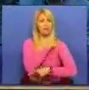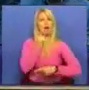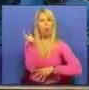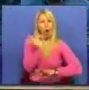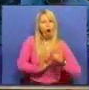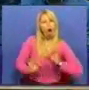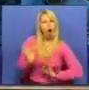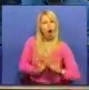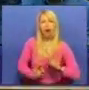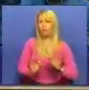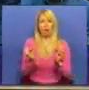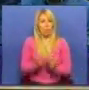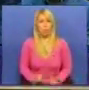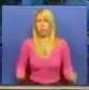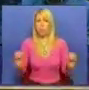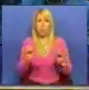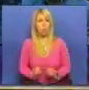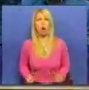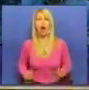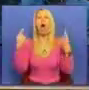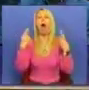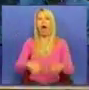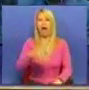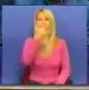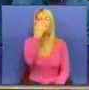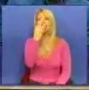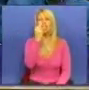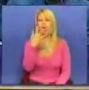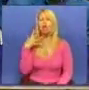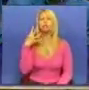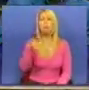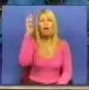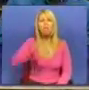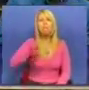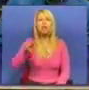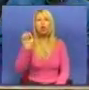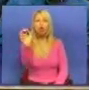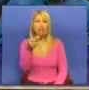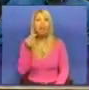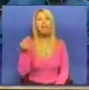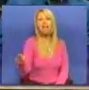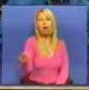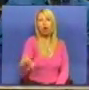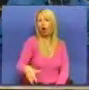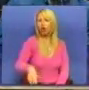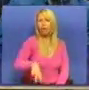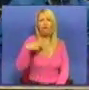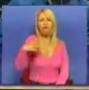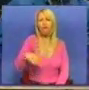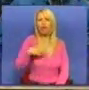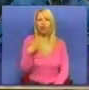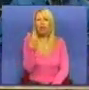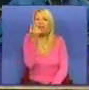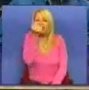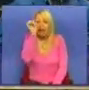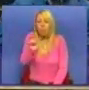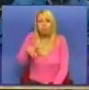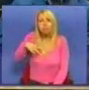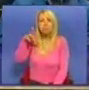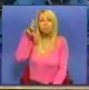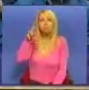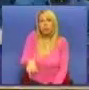há 23 mil milhões de euros, fortunas de dinheiro português